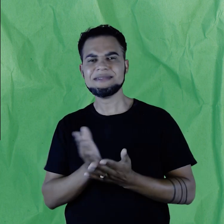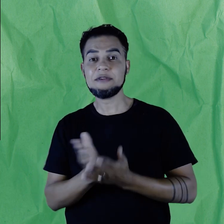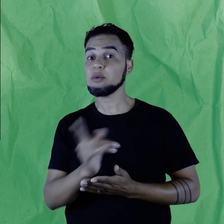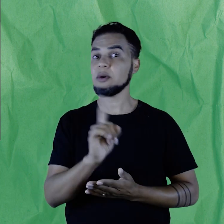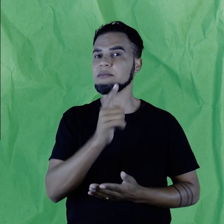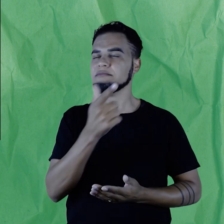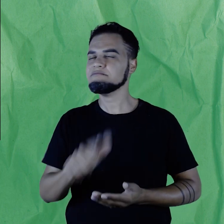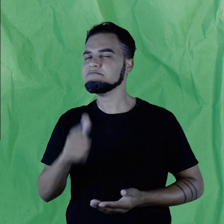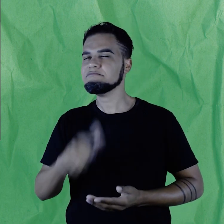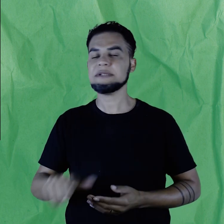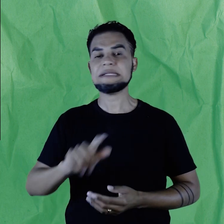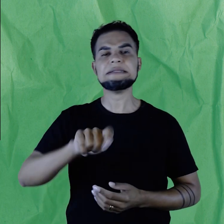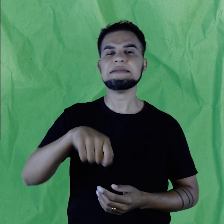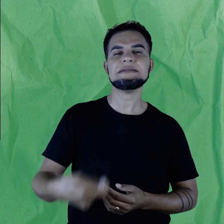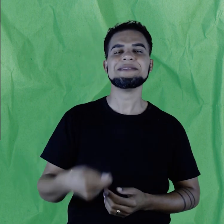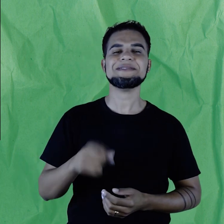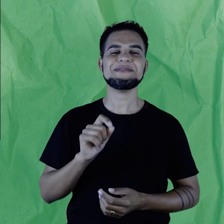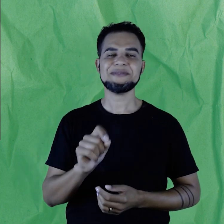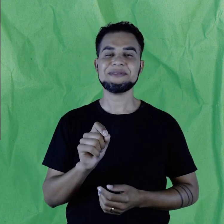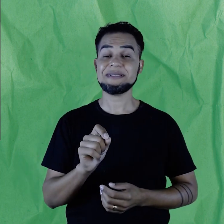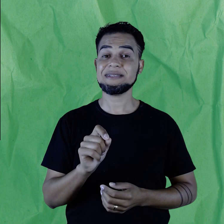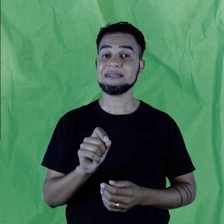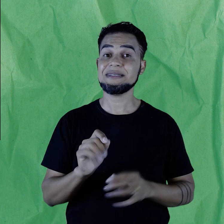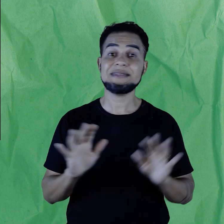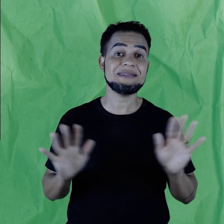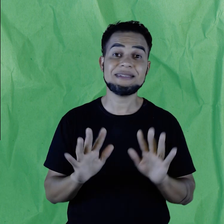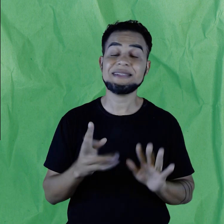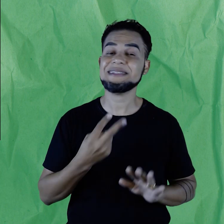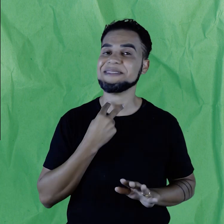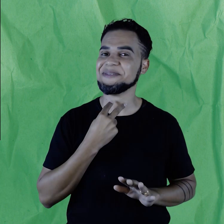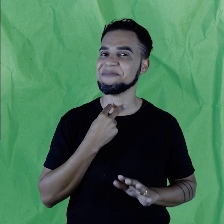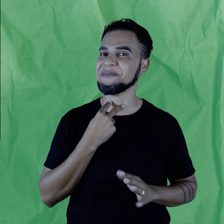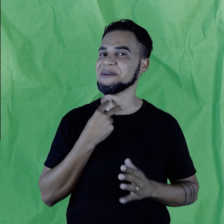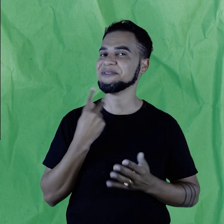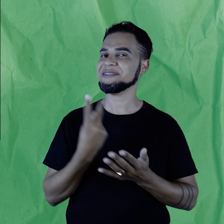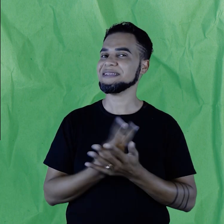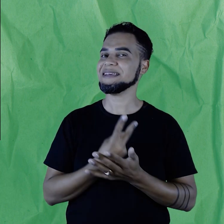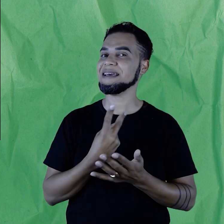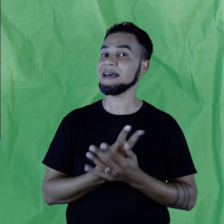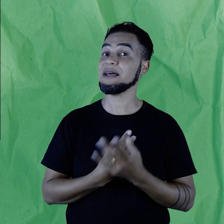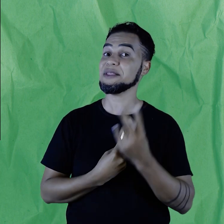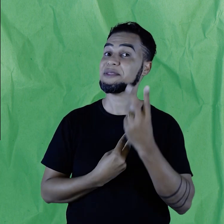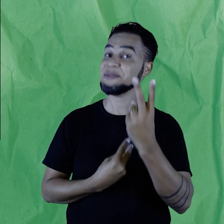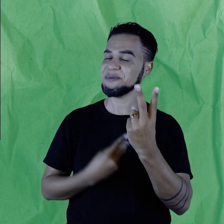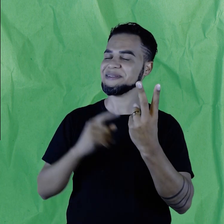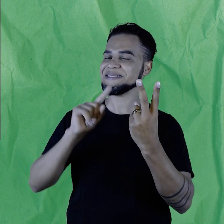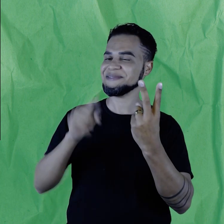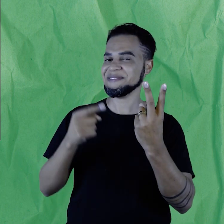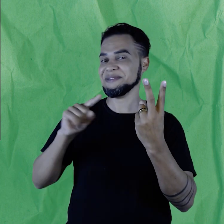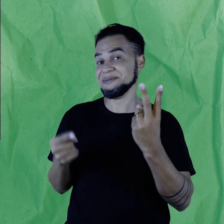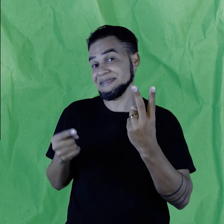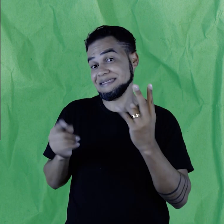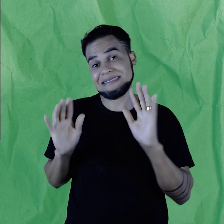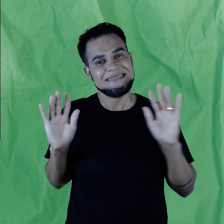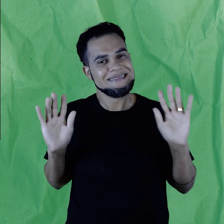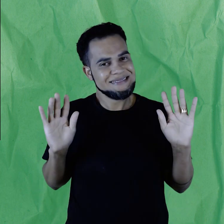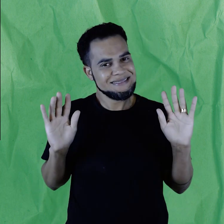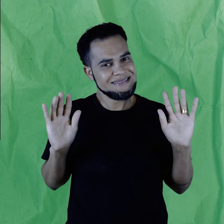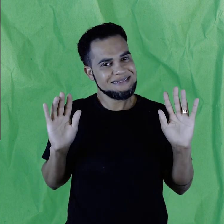sem repetição, meus queridos, quer dizer que vocês não podem errar 2 vírgulas.